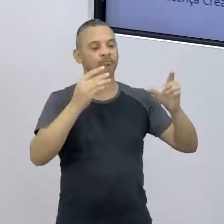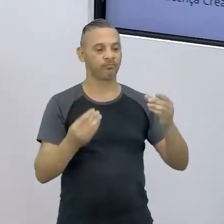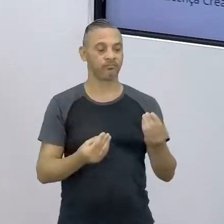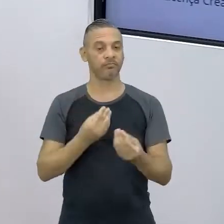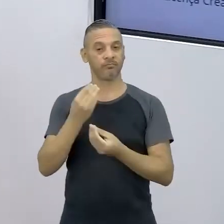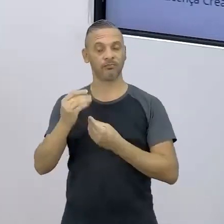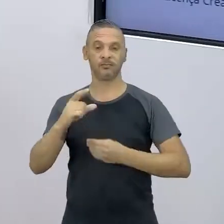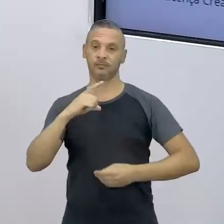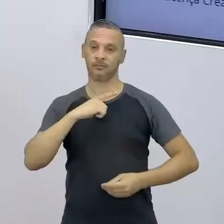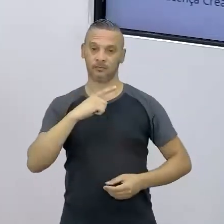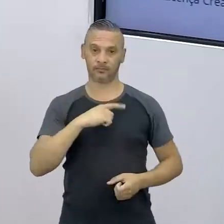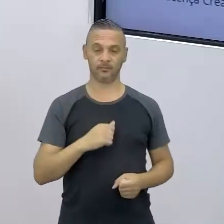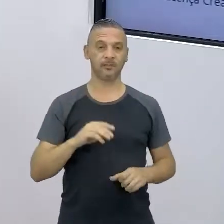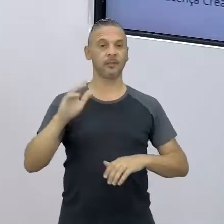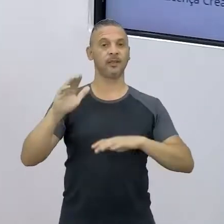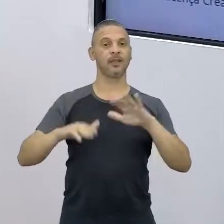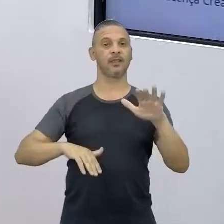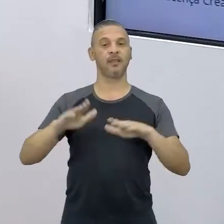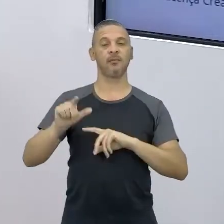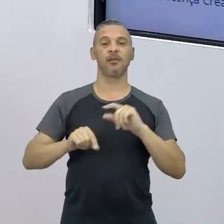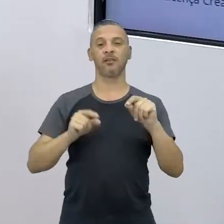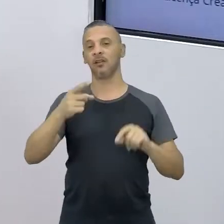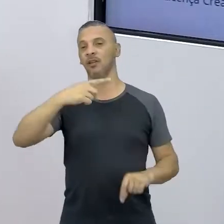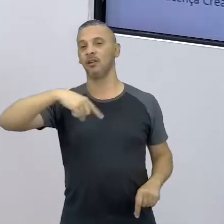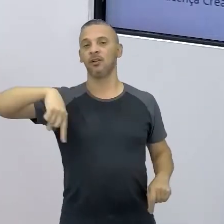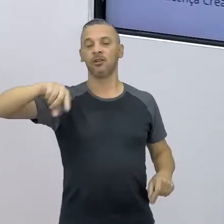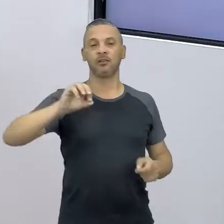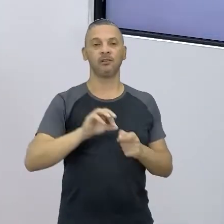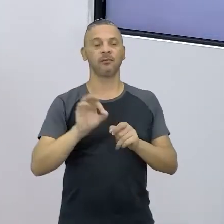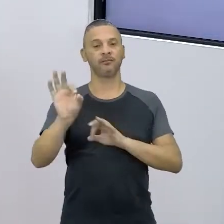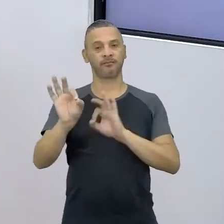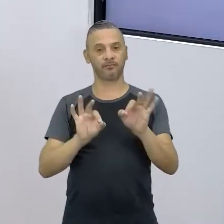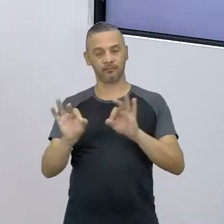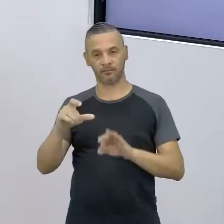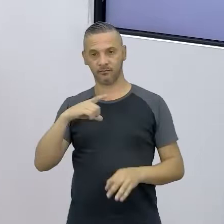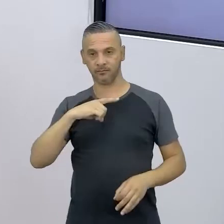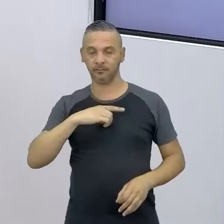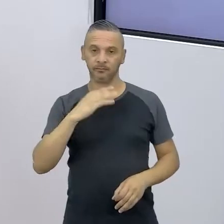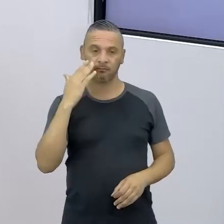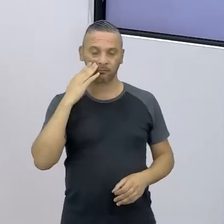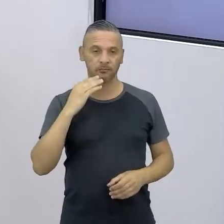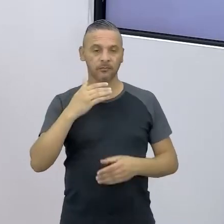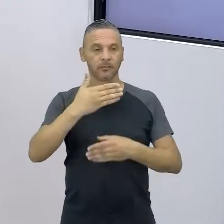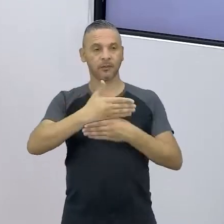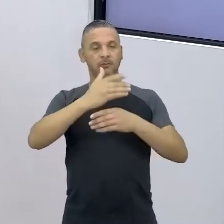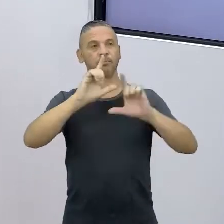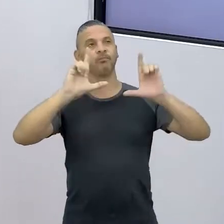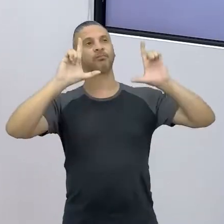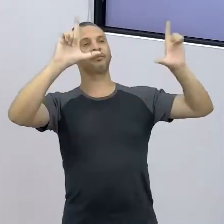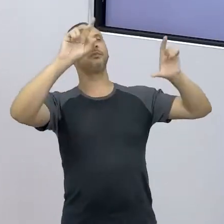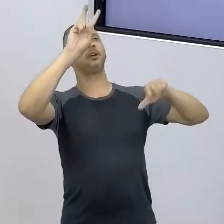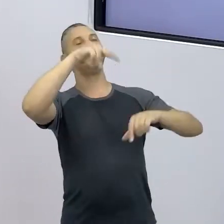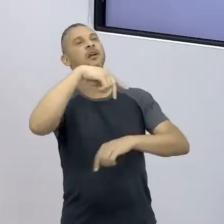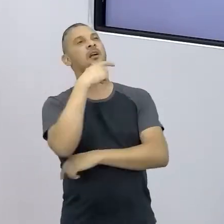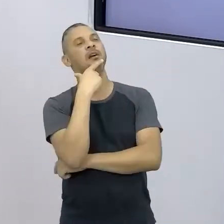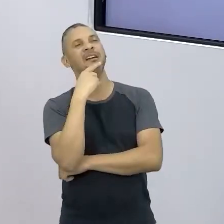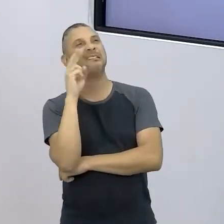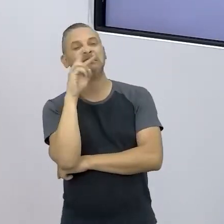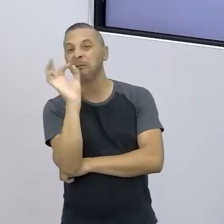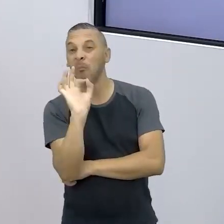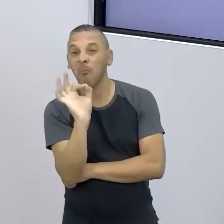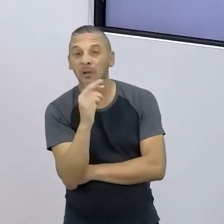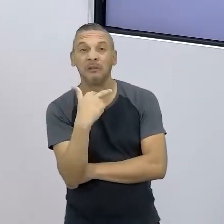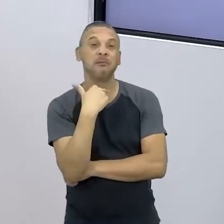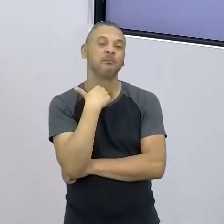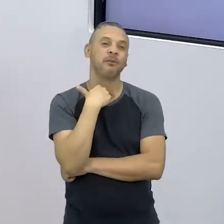visualização mesmo, né? Ah, é verdade. Porque dependendo do formato que a gente fizer, a obra vai ficar num lugar lá, a pessoa não consegue ver, não